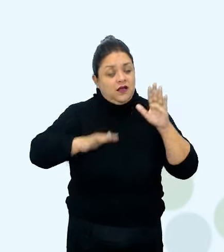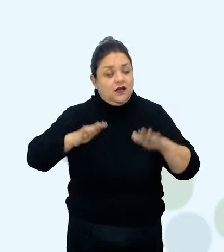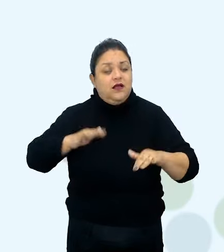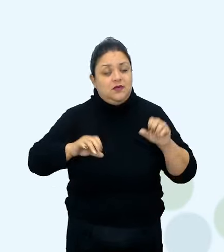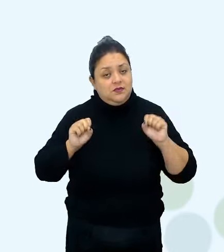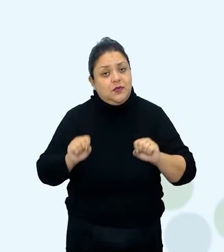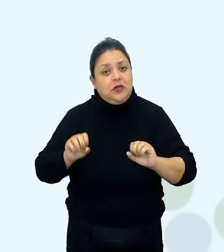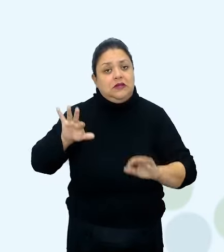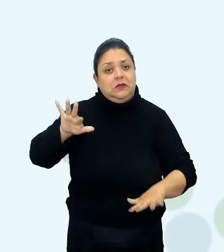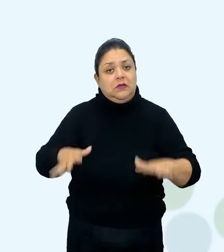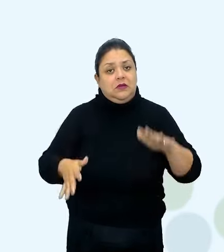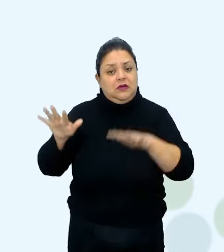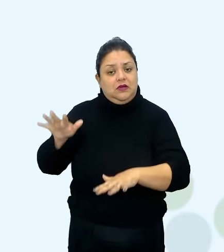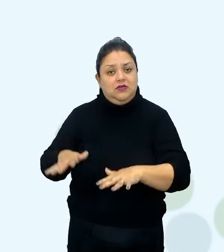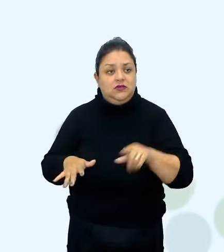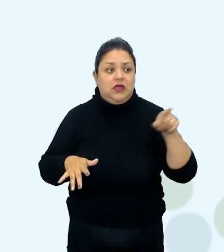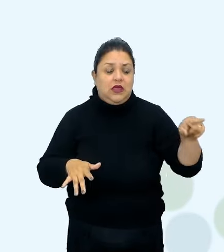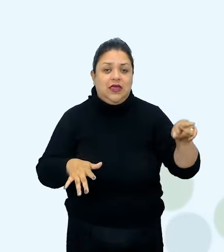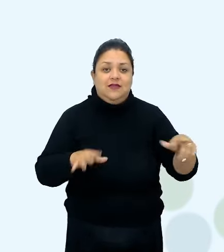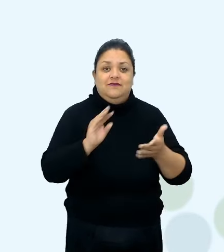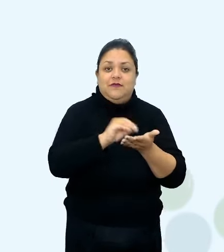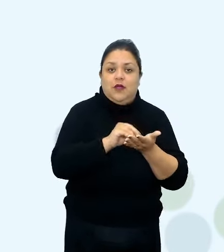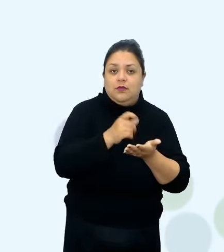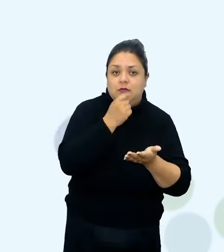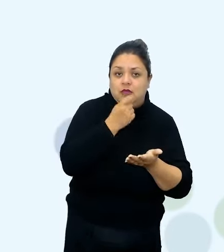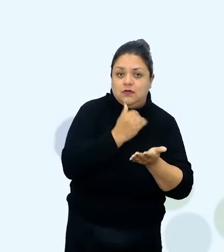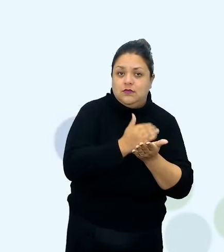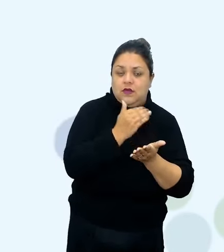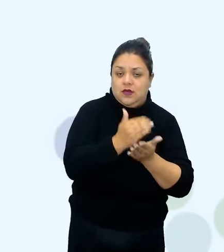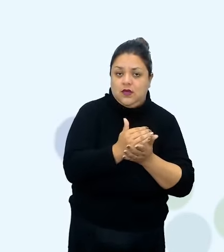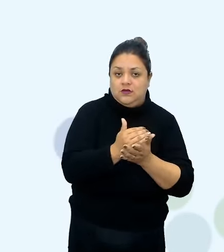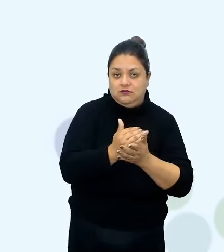vezes, crianças que têm algum distúrbio neurológico